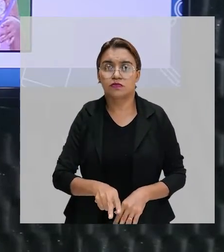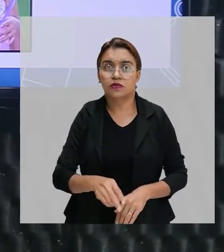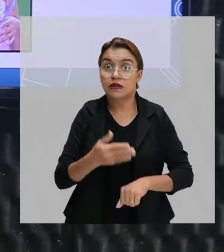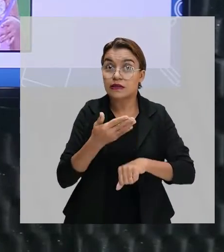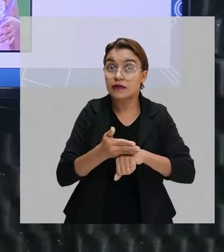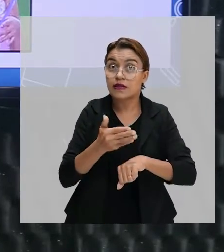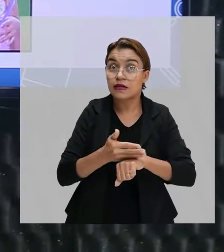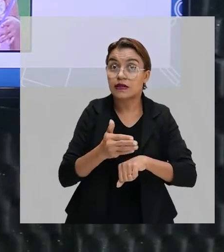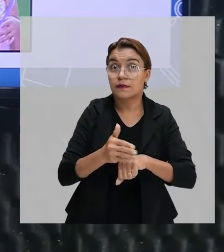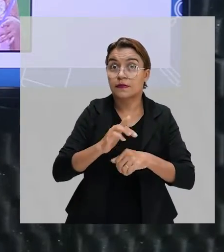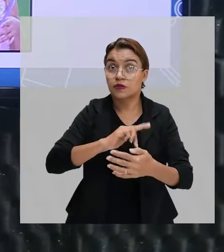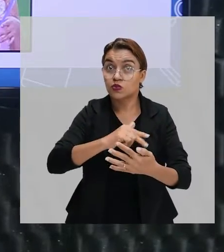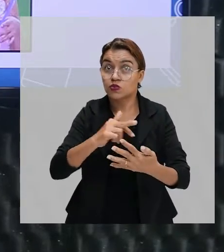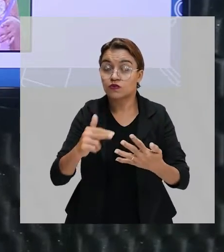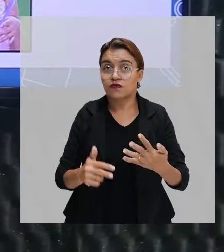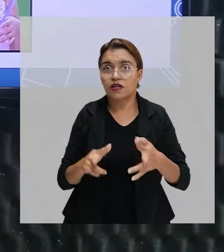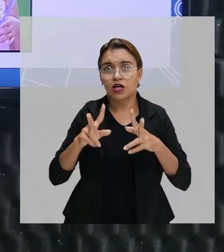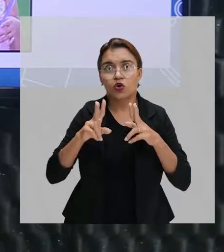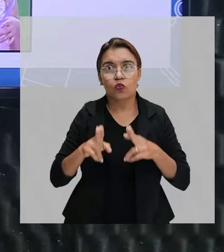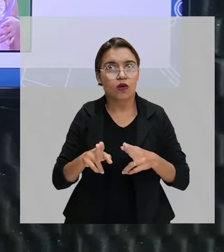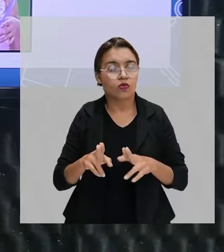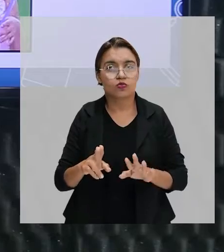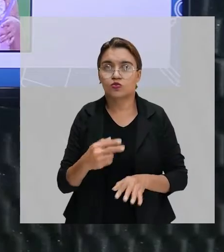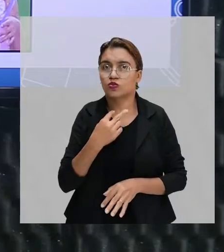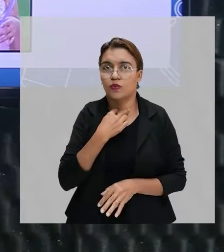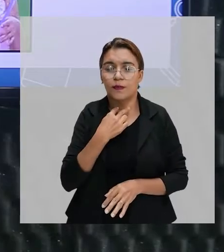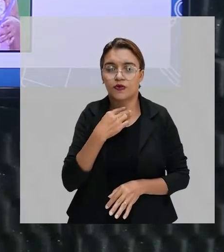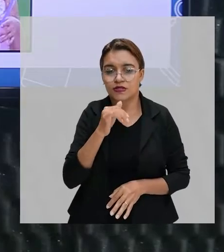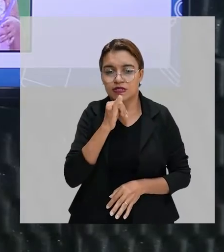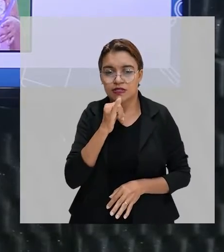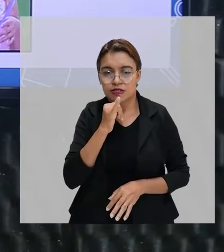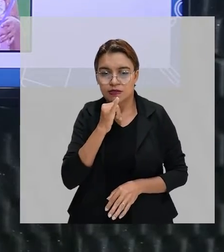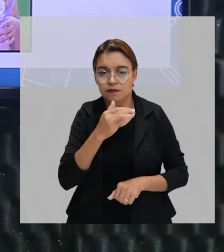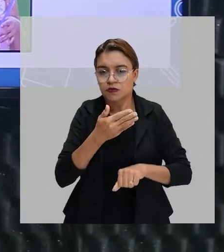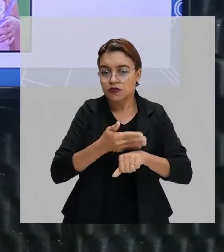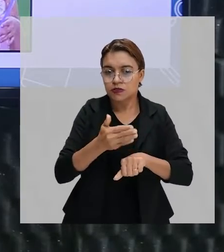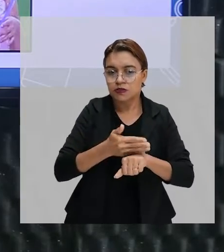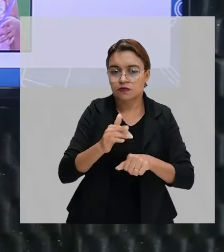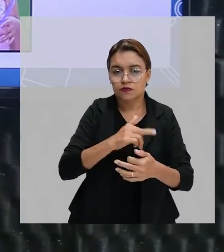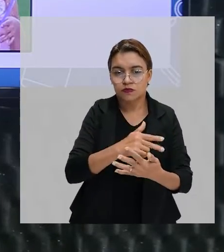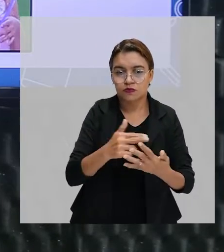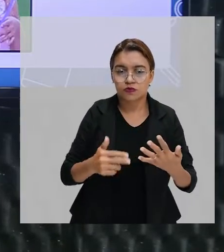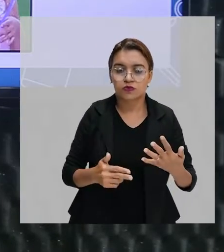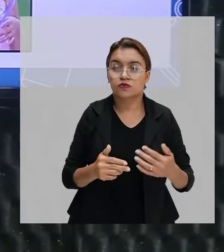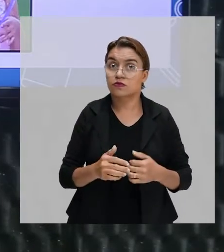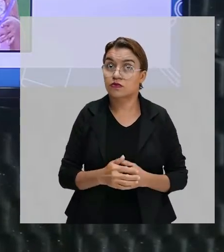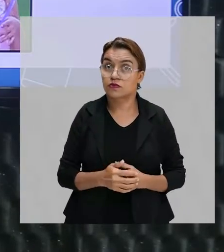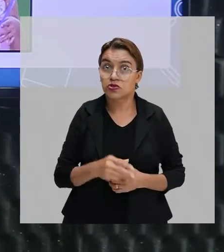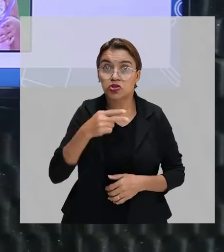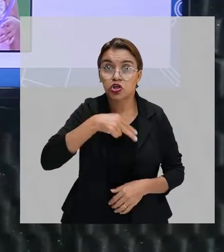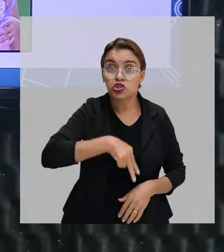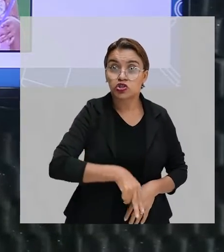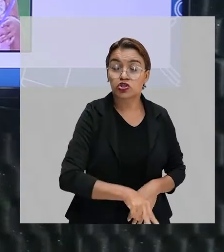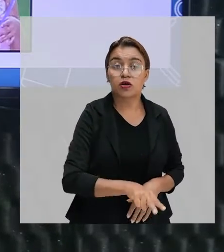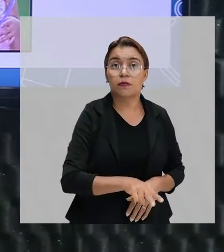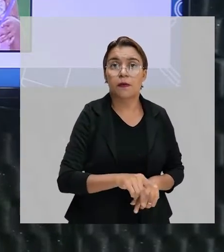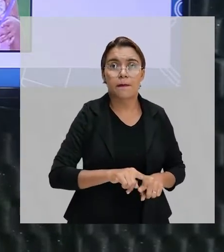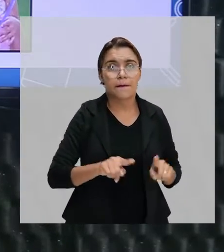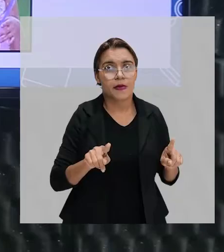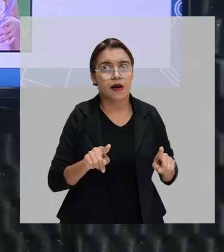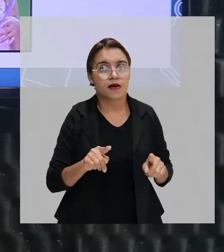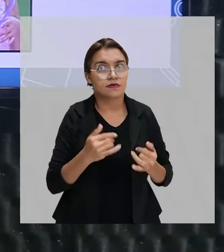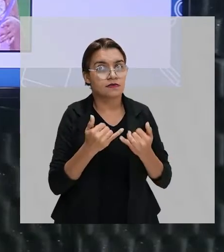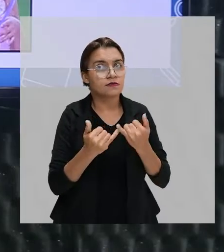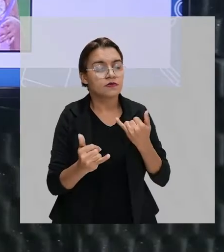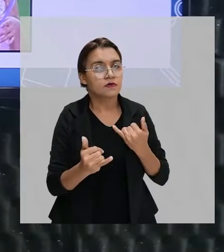sua série de Treinamento aliar o manter a série de João EA D Pedro II são gêmeos é a mesma coisa mesmo com